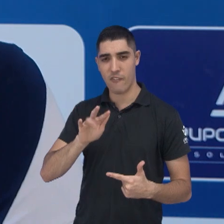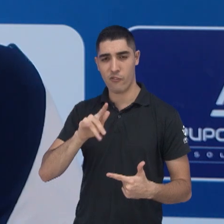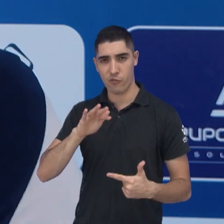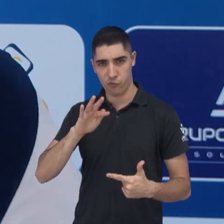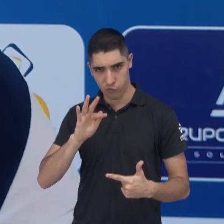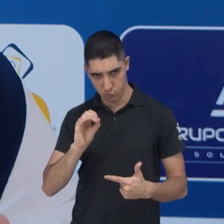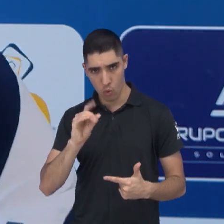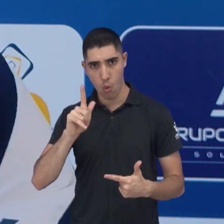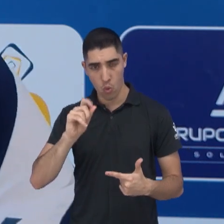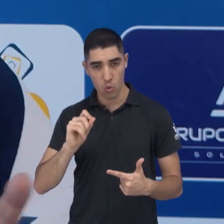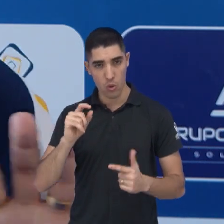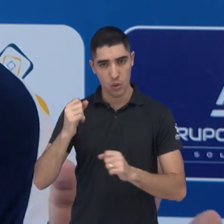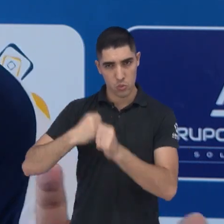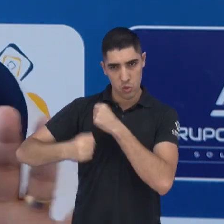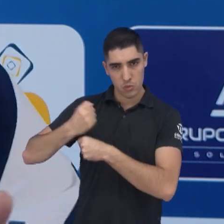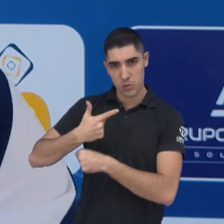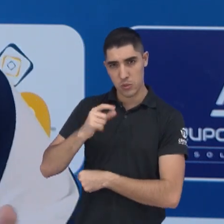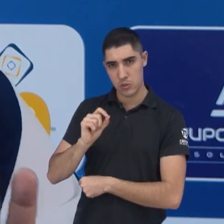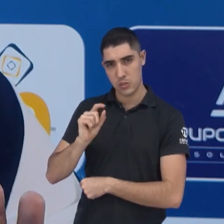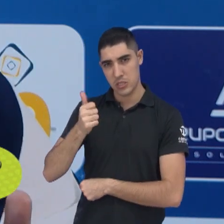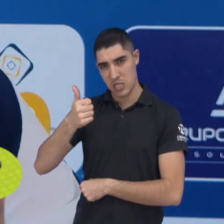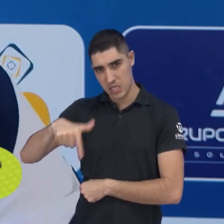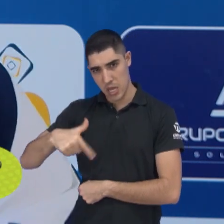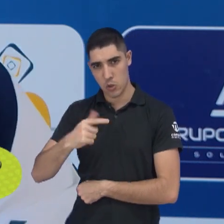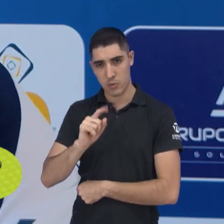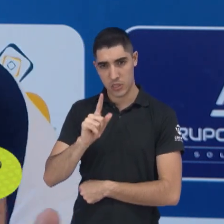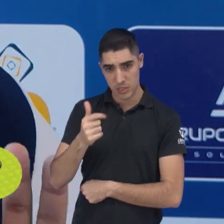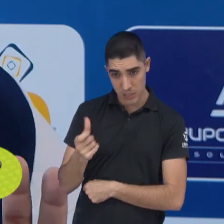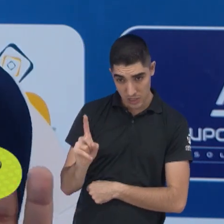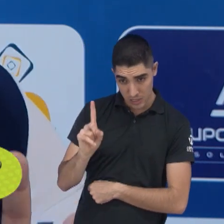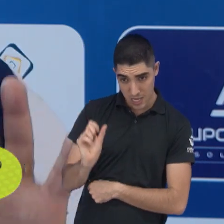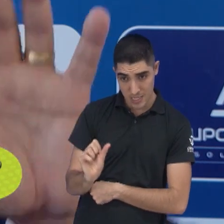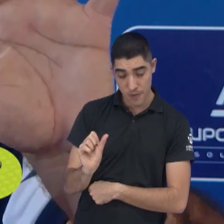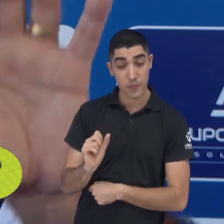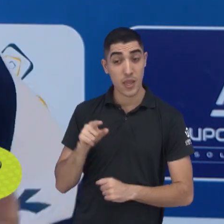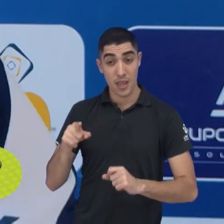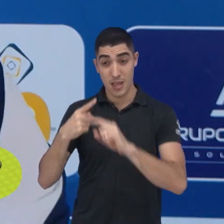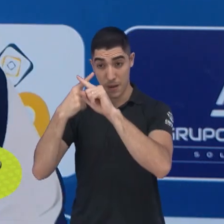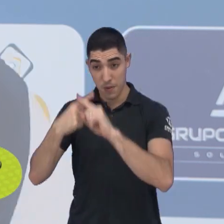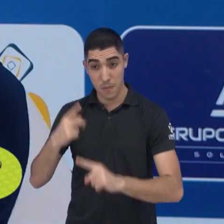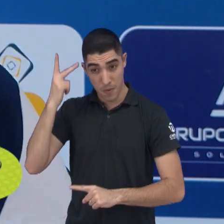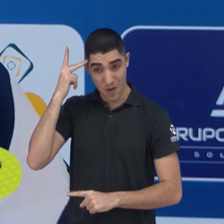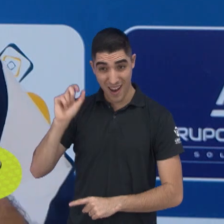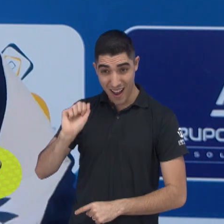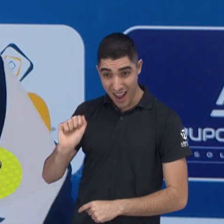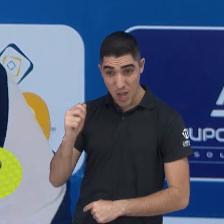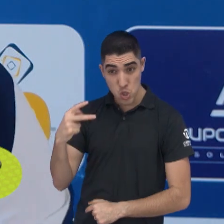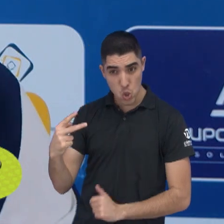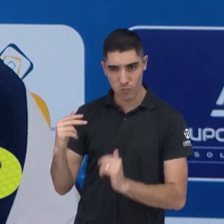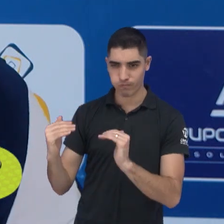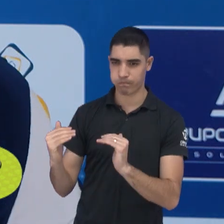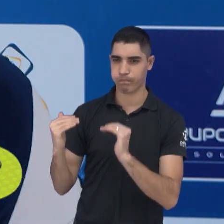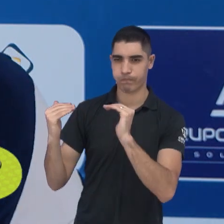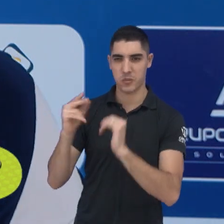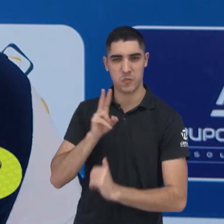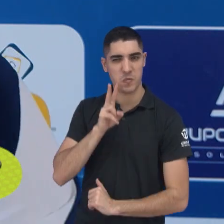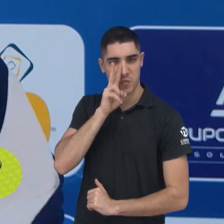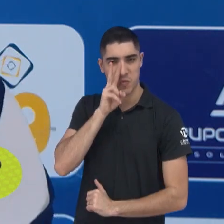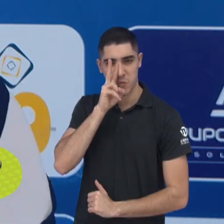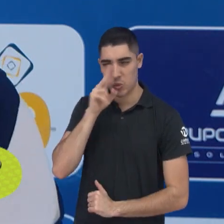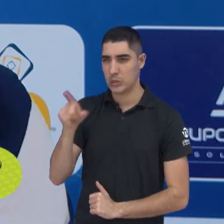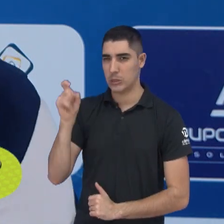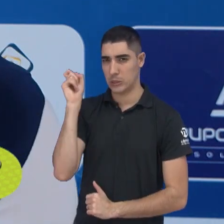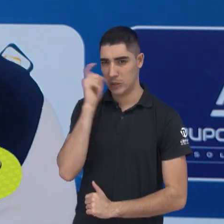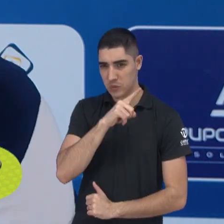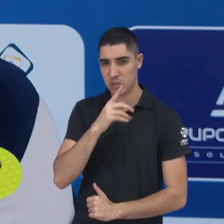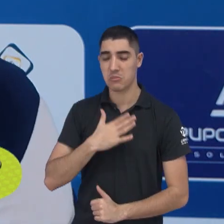um campeonato, quando você enfrenta as equipes do interior, é um campeonato da Série A2 elitizado. O grau de dificuldade é muito grande. Eu